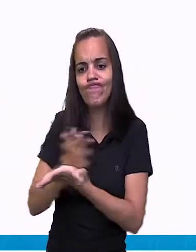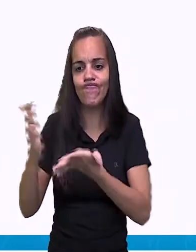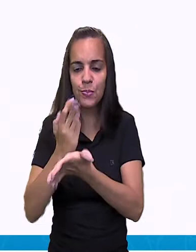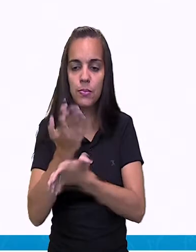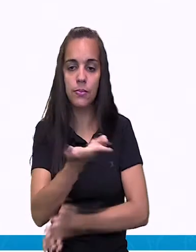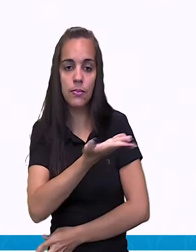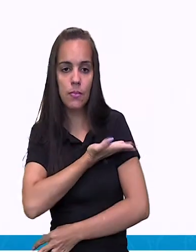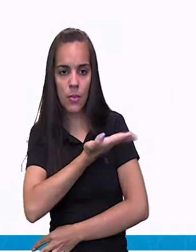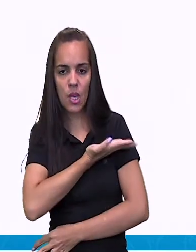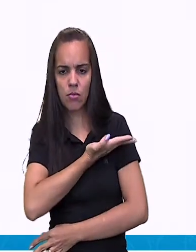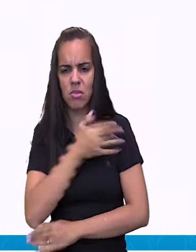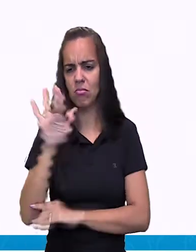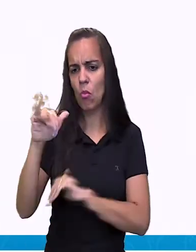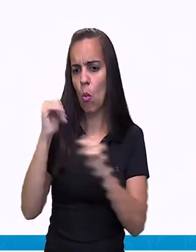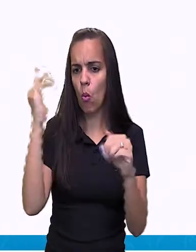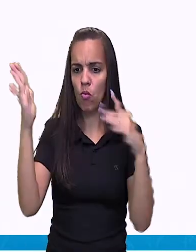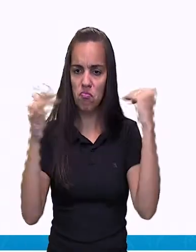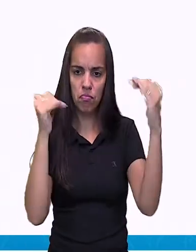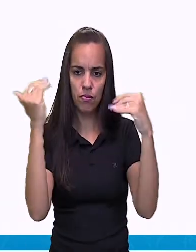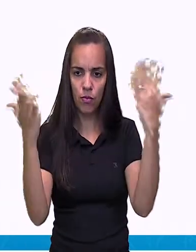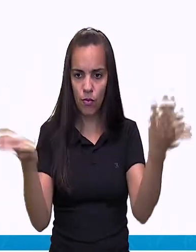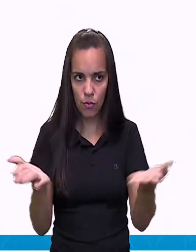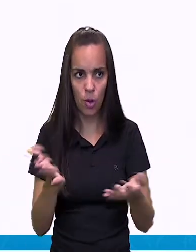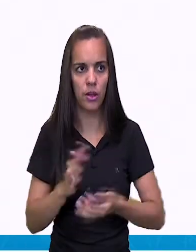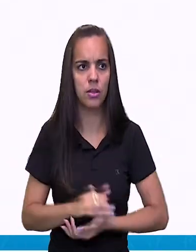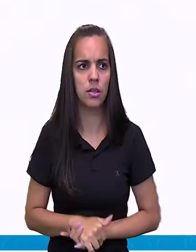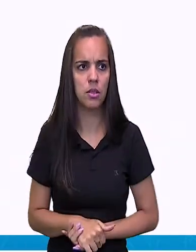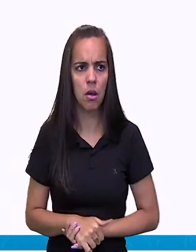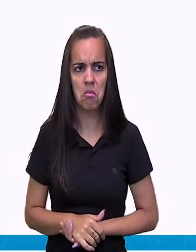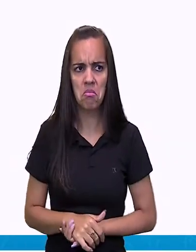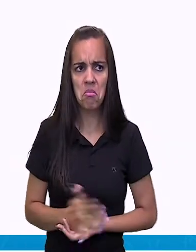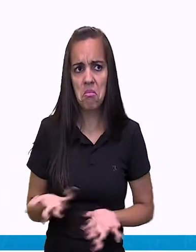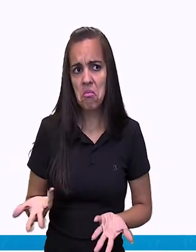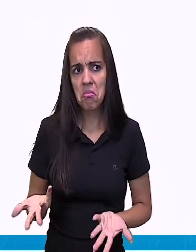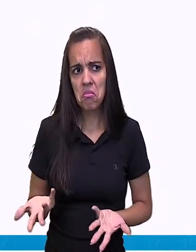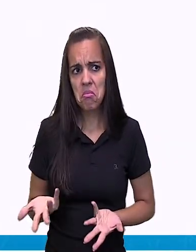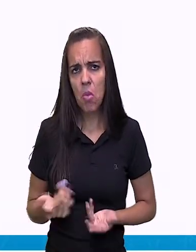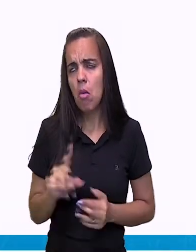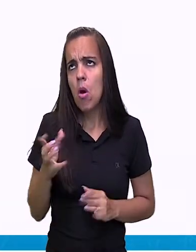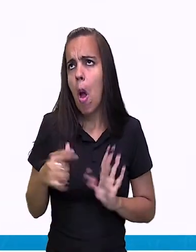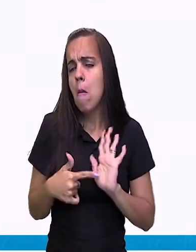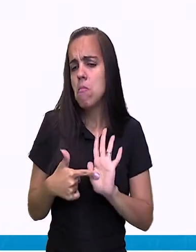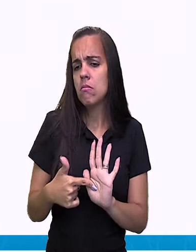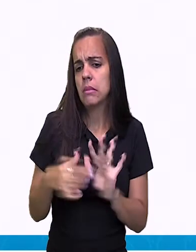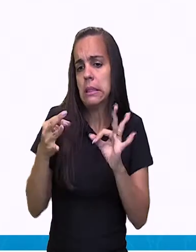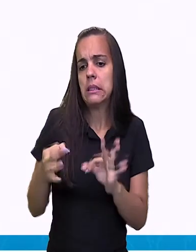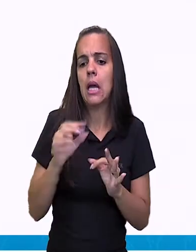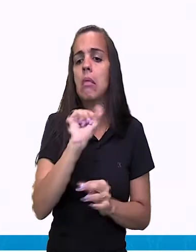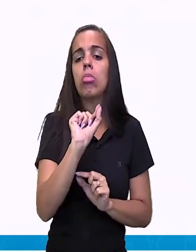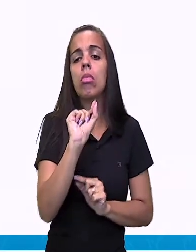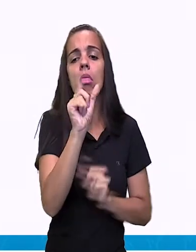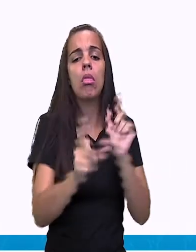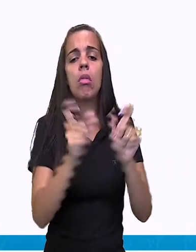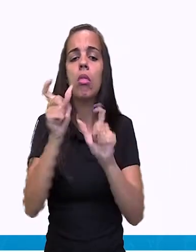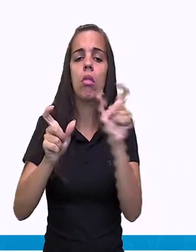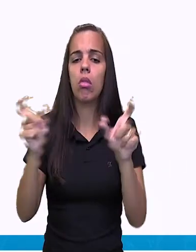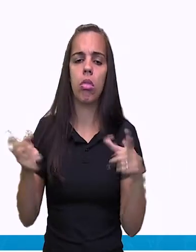amigos estrangeiros. Bem, uns amigos, não expressa qual é